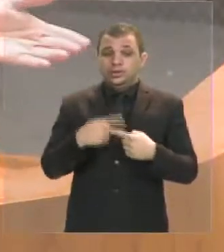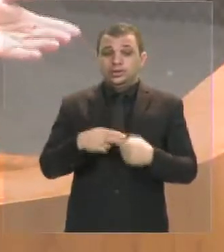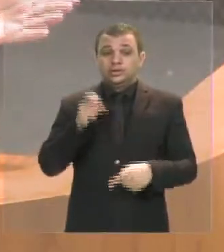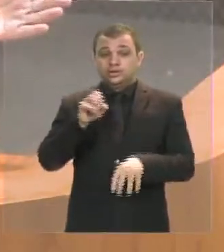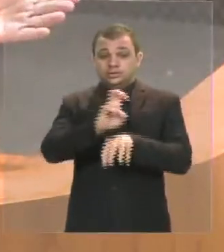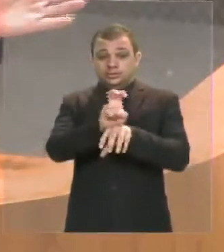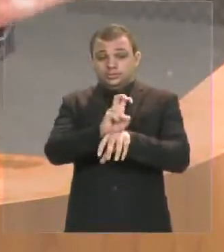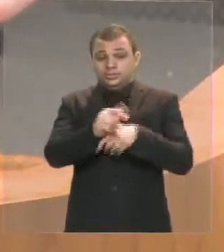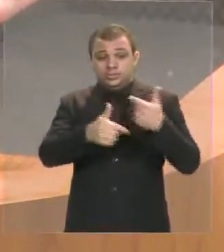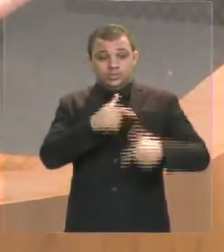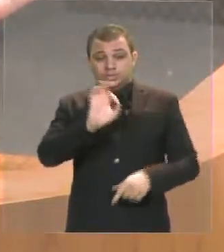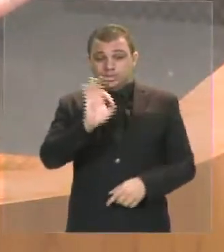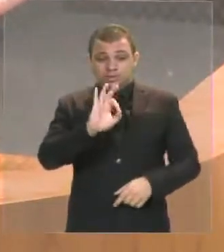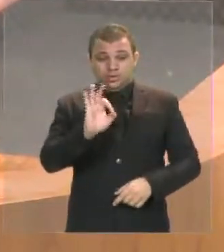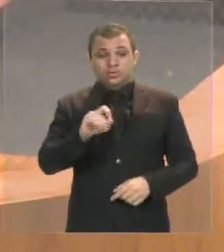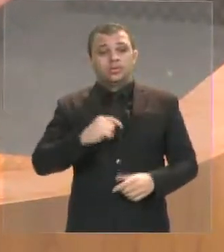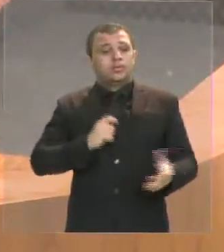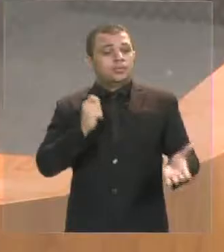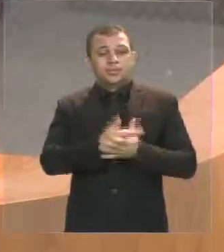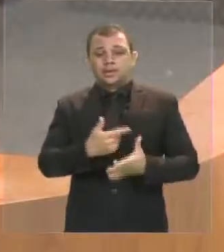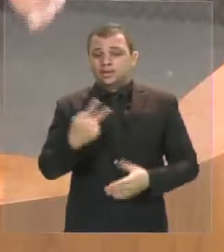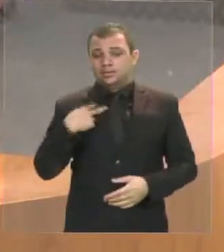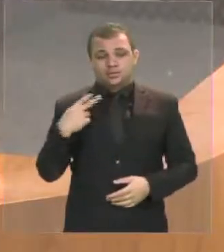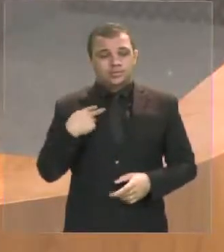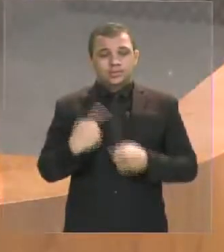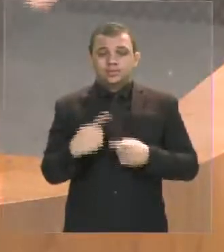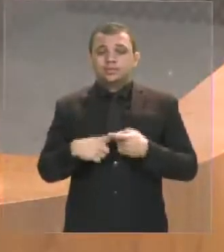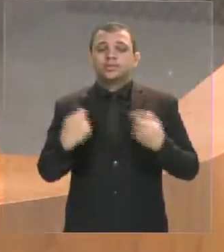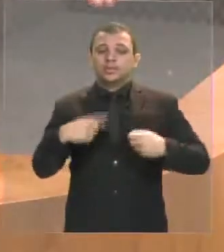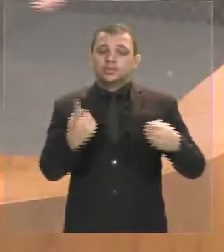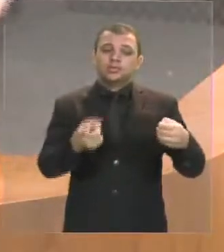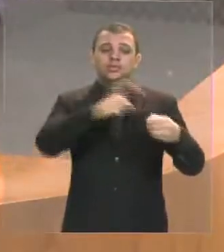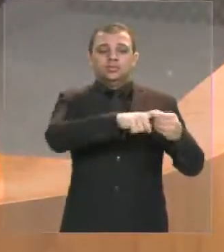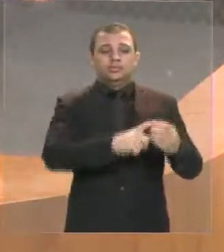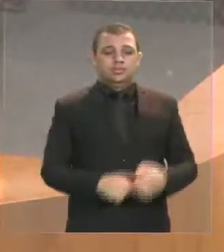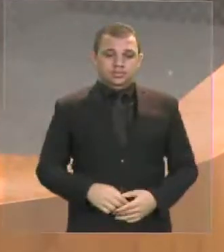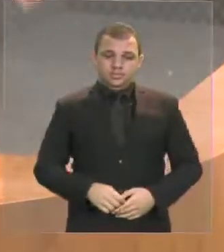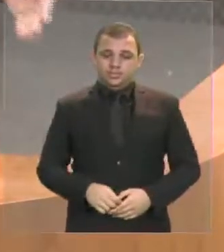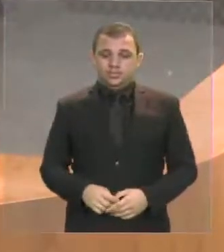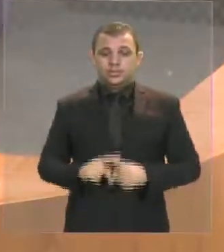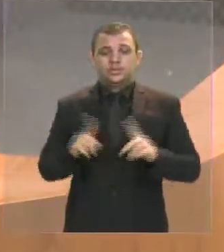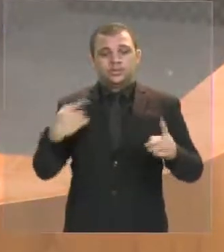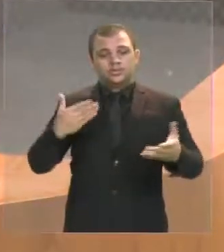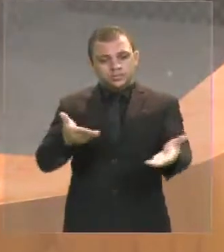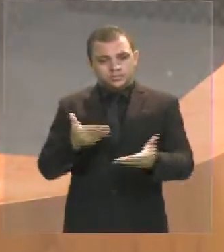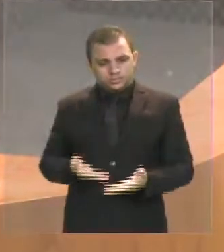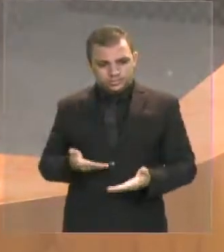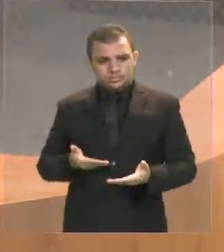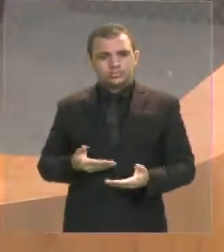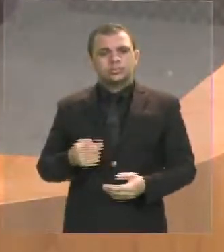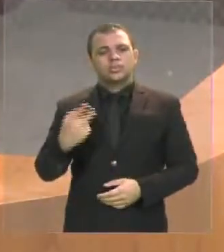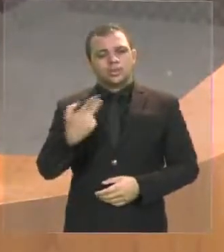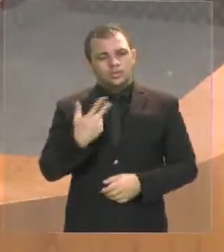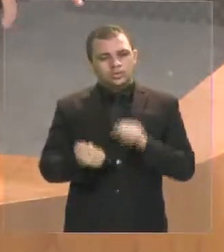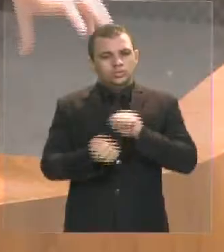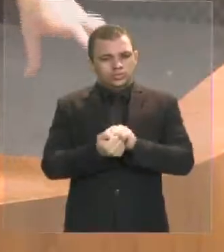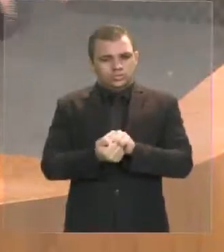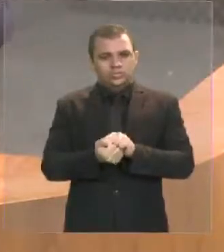ser devolvido, tem que ser retirado. E aí eu lhe convido para que a gente possa, juntos, irmos saber a